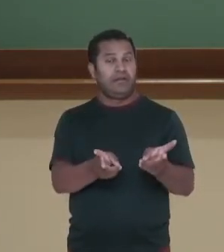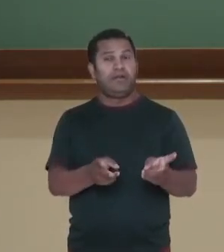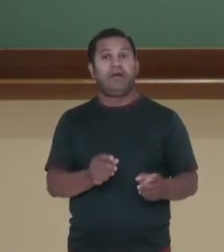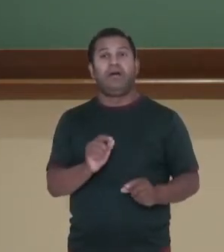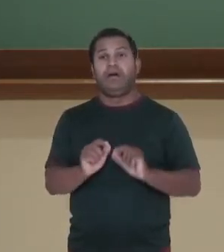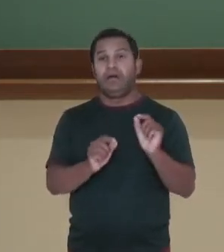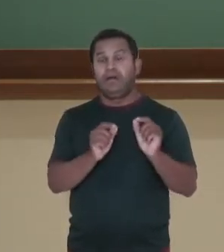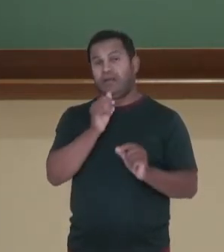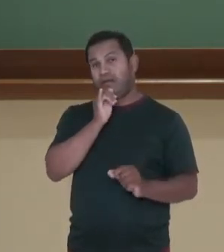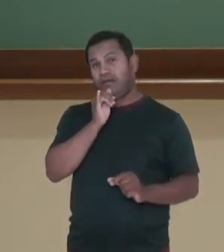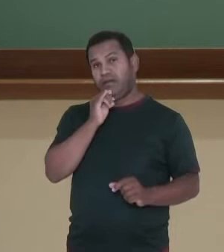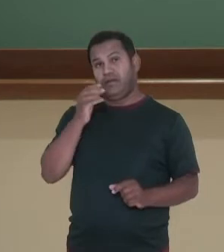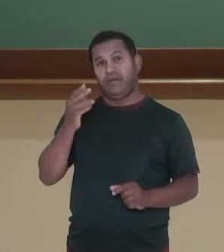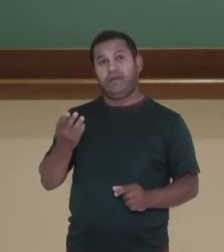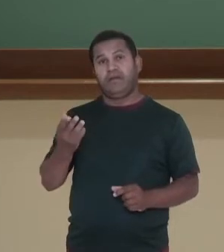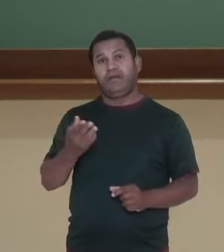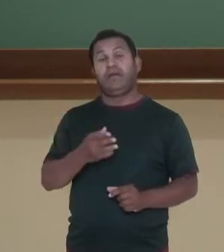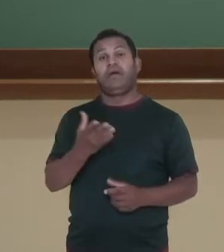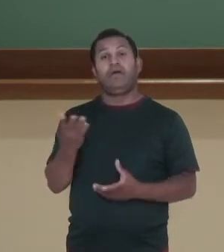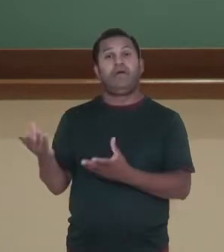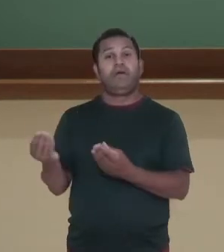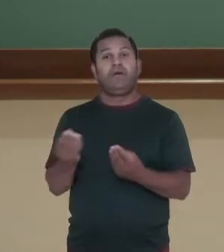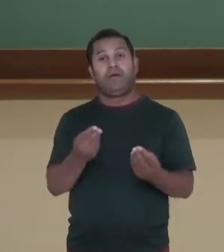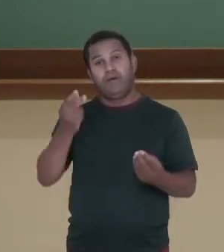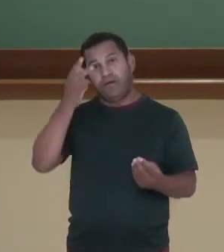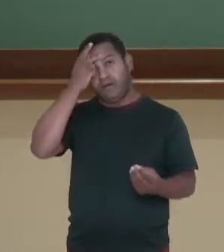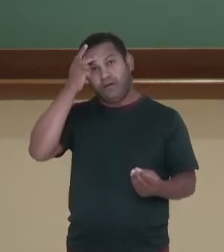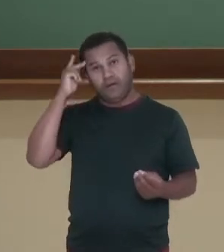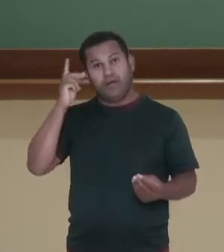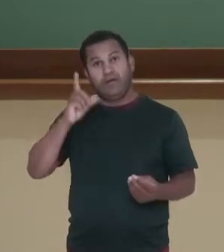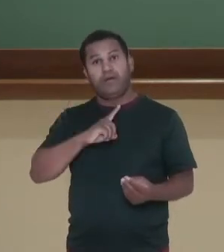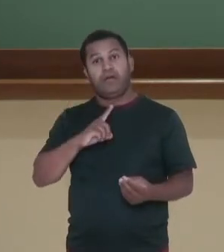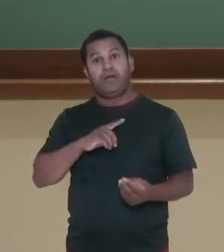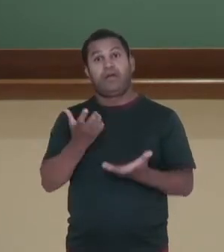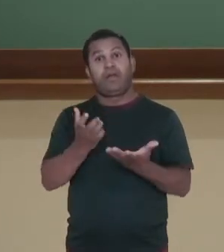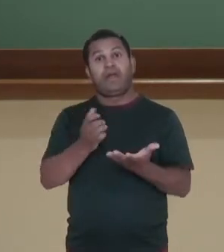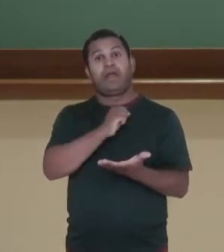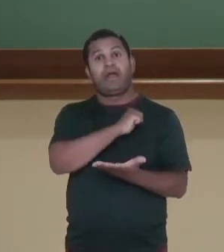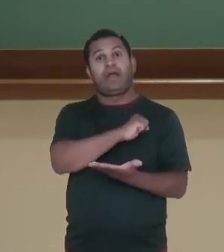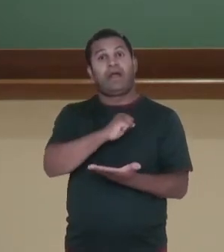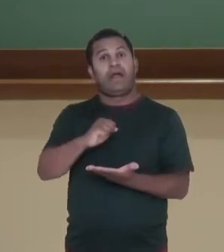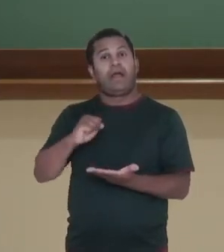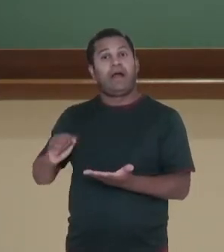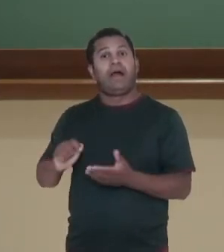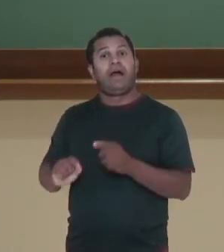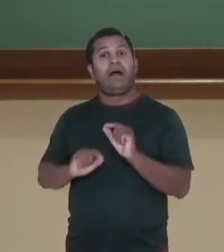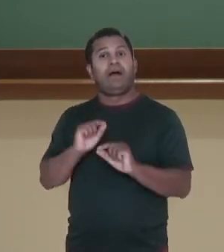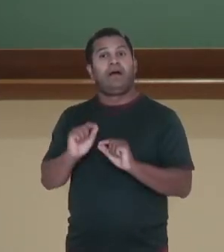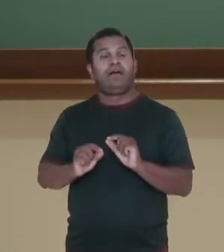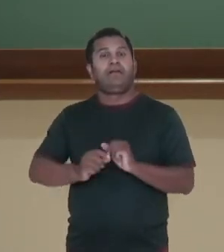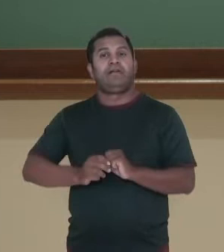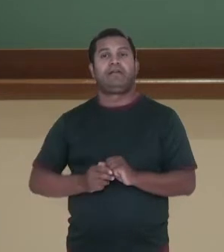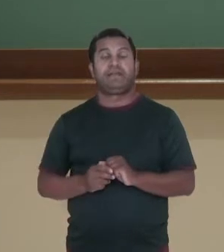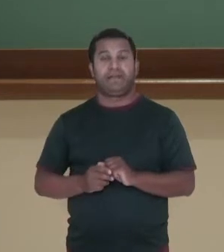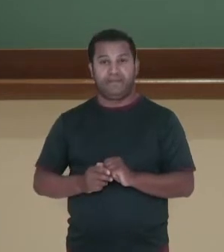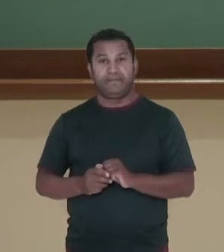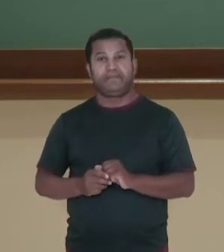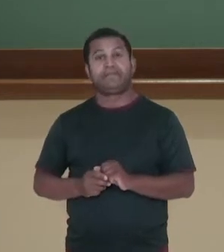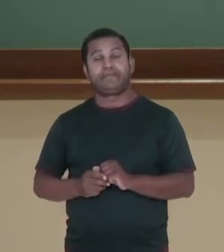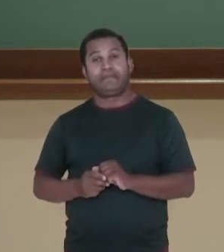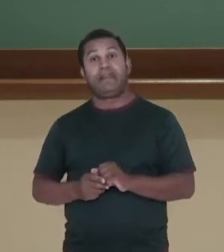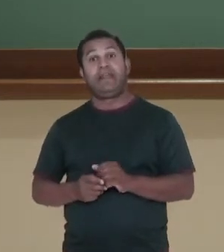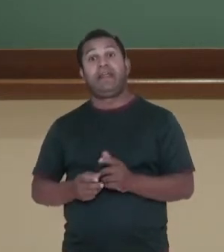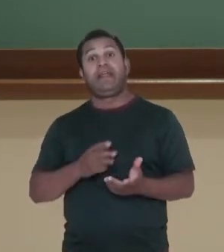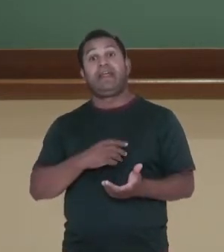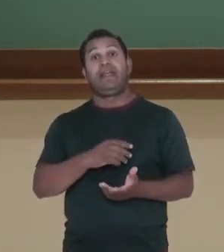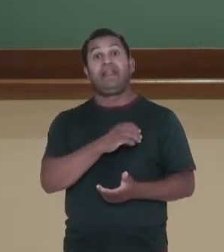ele faz? Ele vai lá e elimina os indivíduos. Como muitas vezes ele não vai tirar a vida